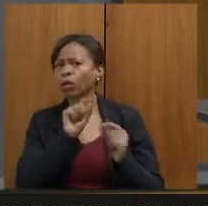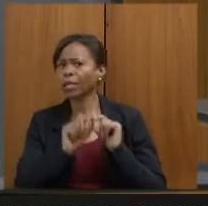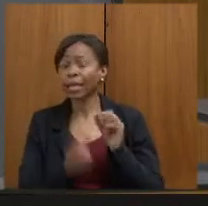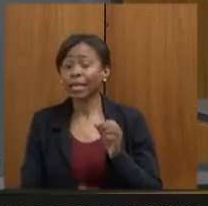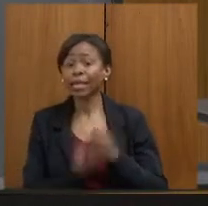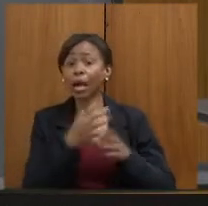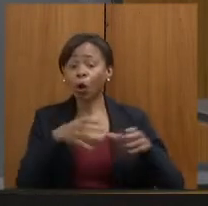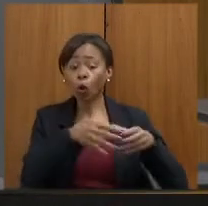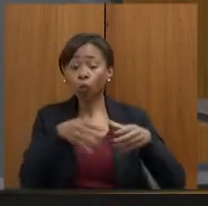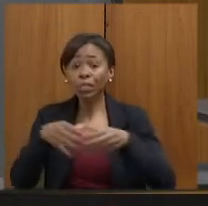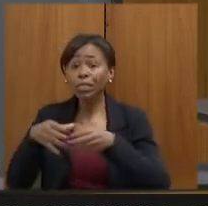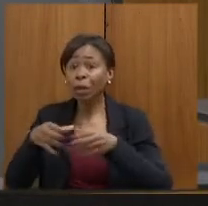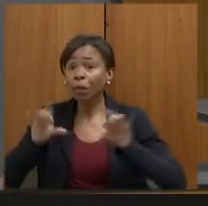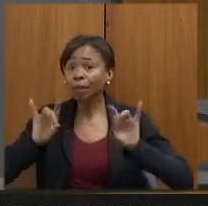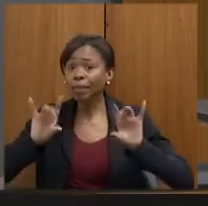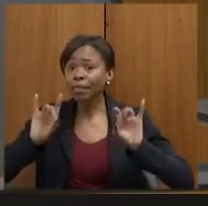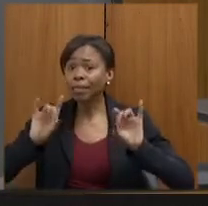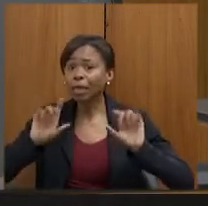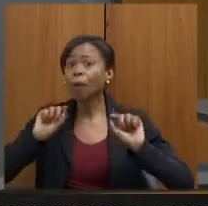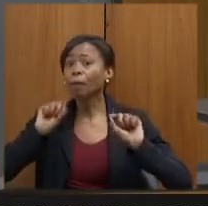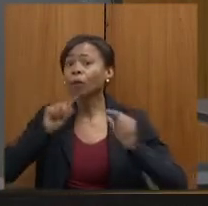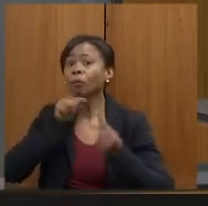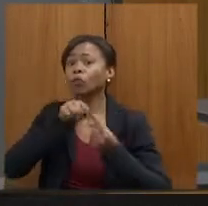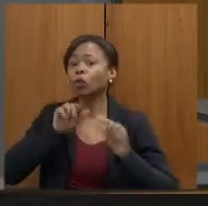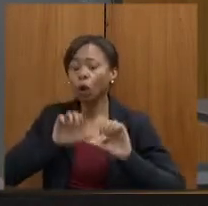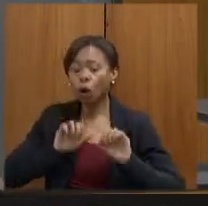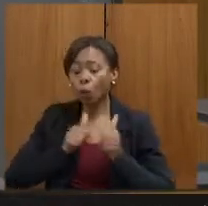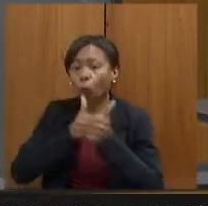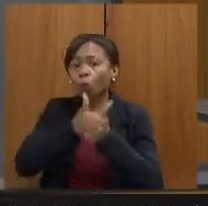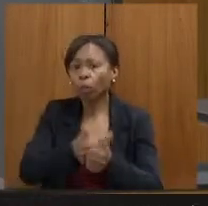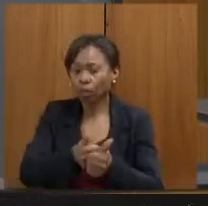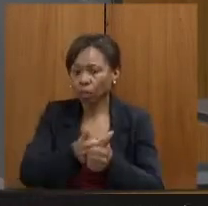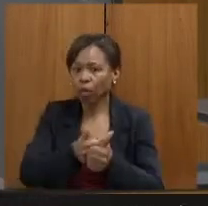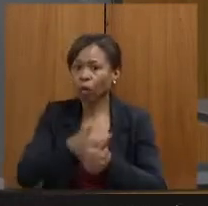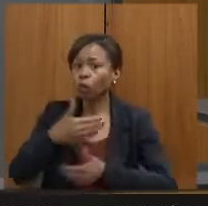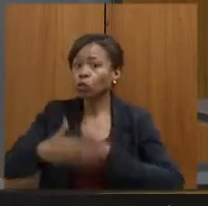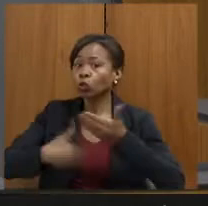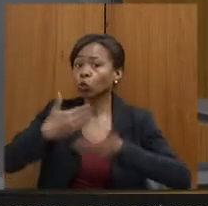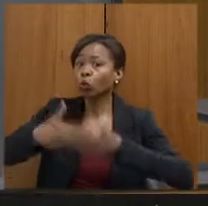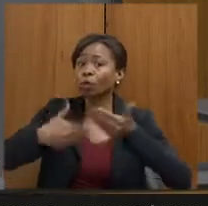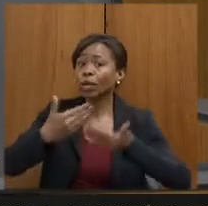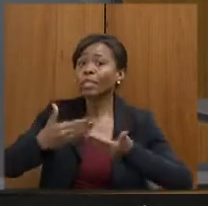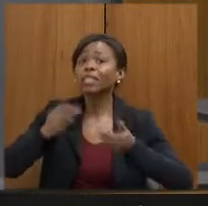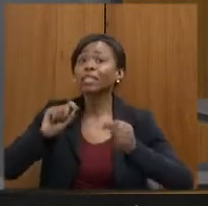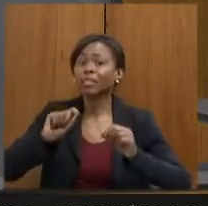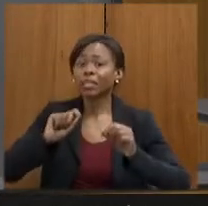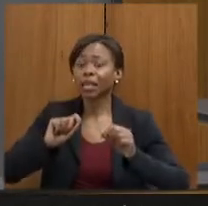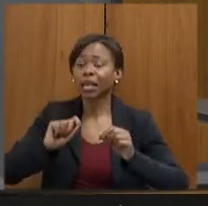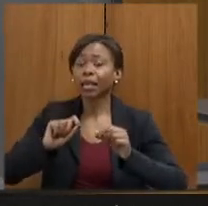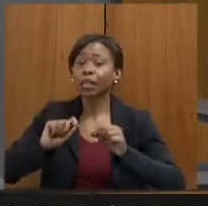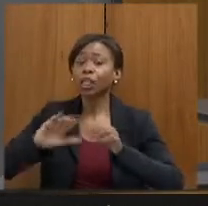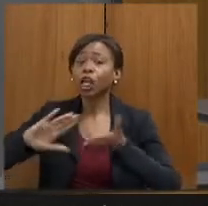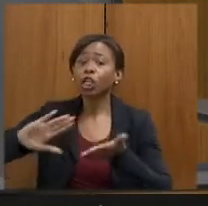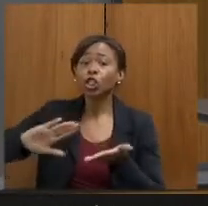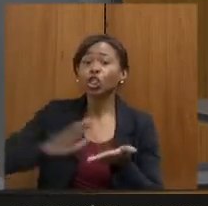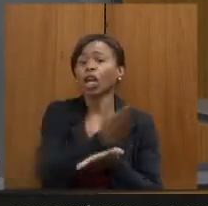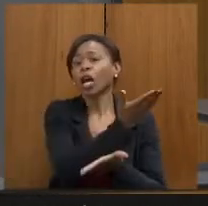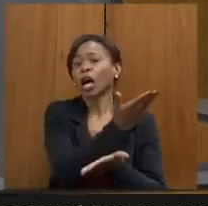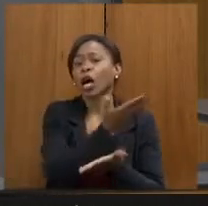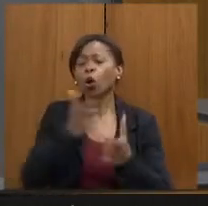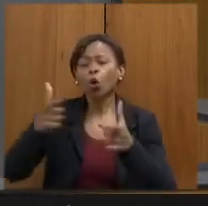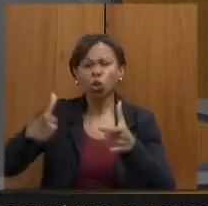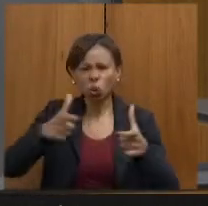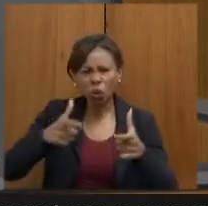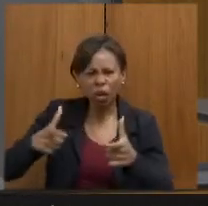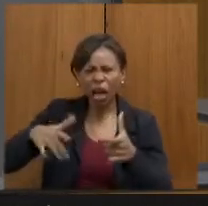comissão especial para acompanhar os processos de desocupação de áreas invadidas